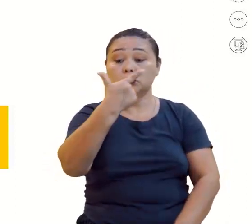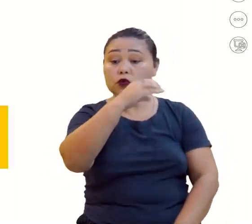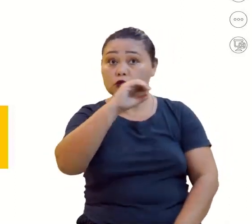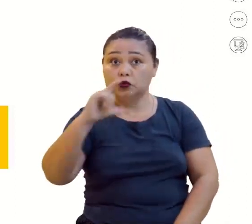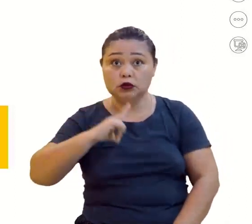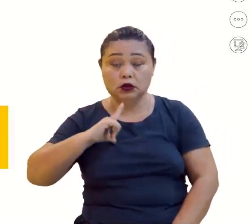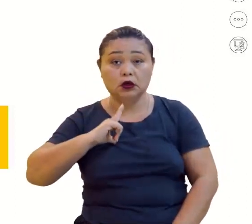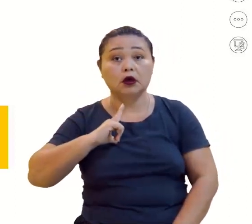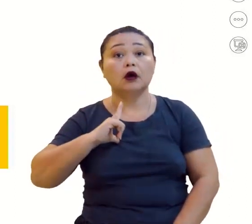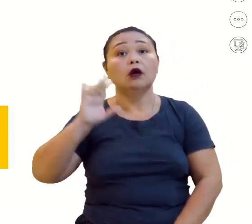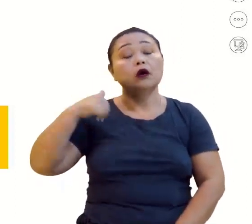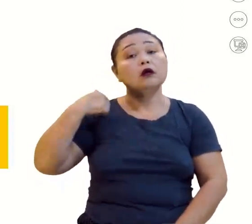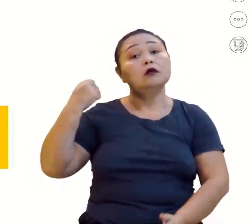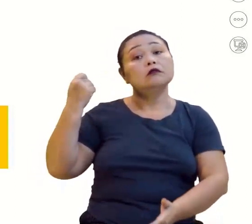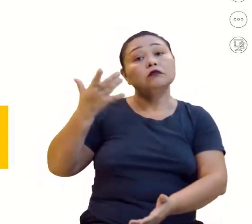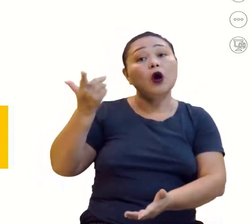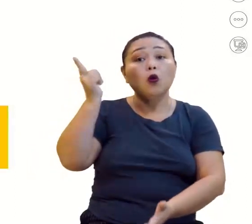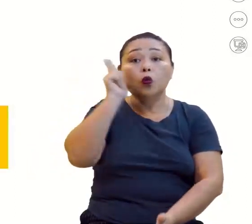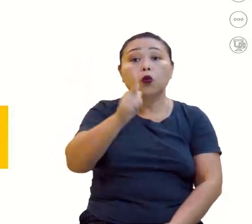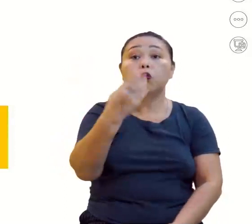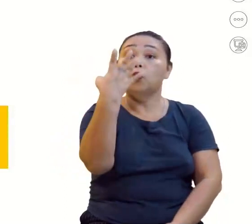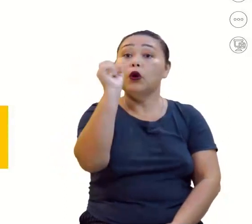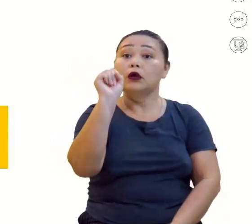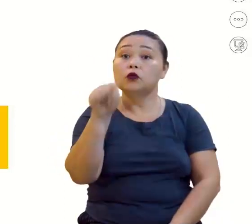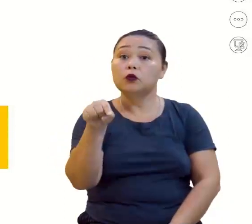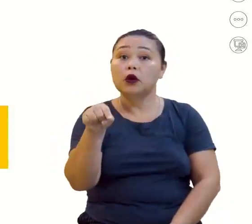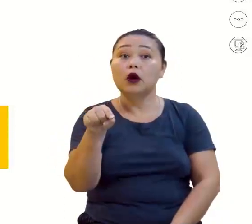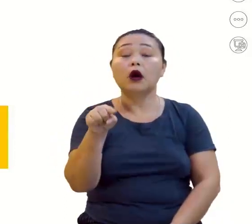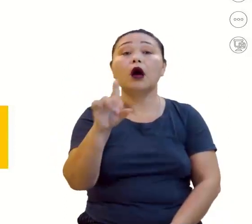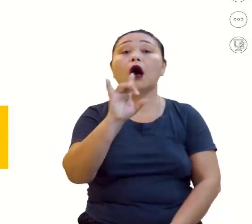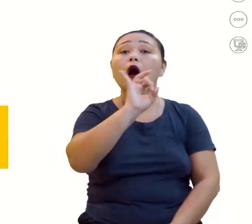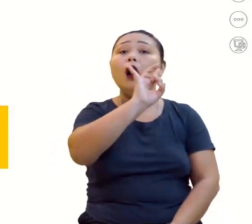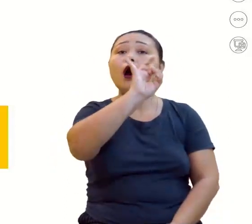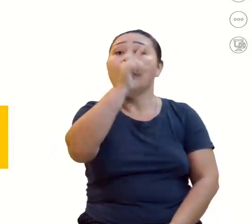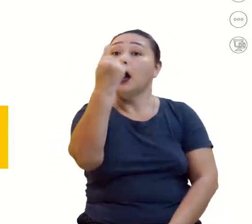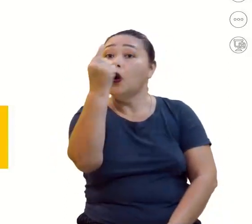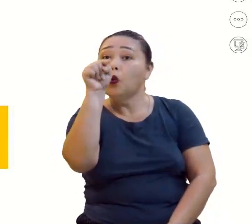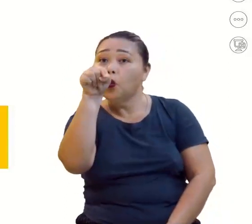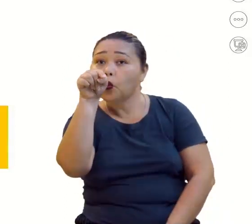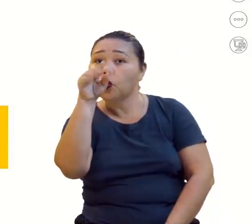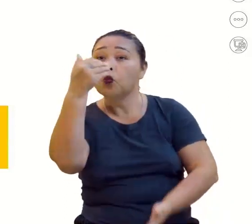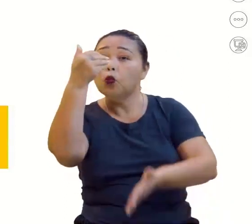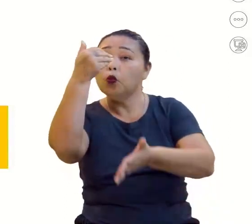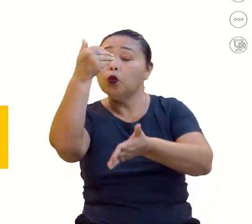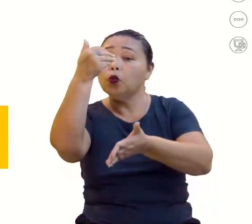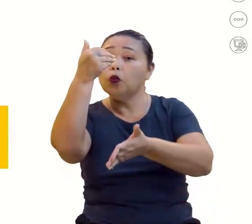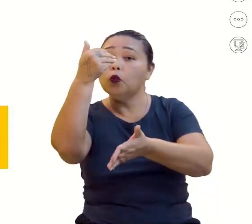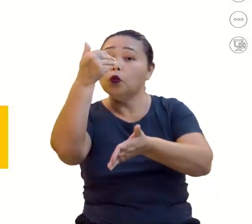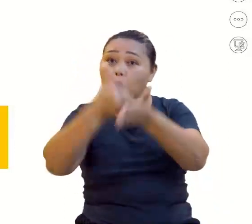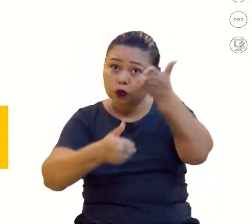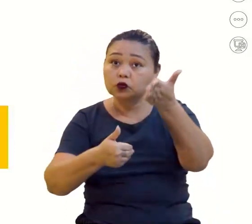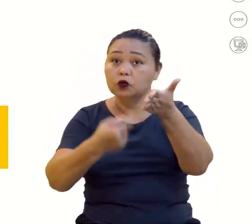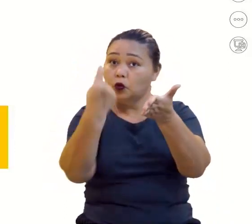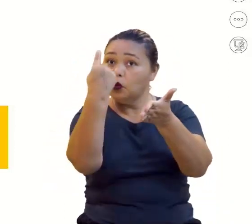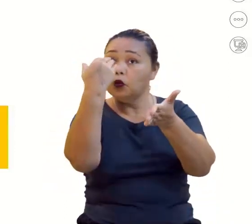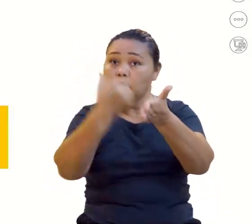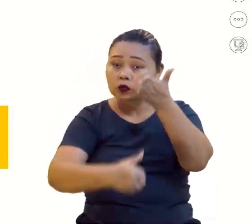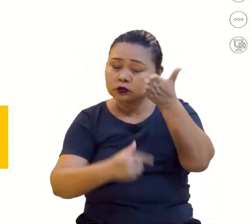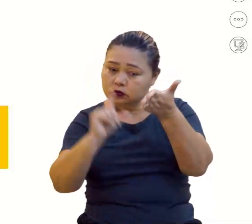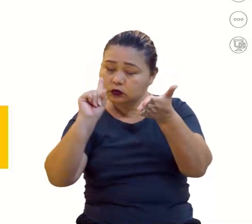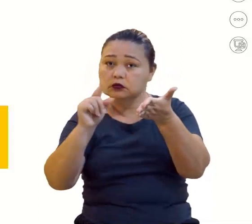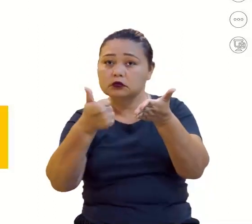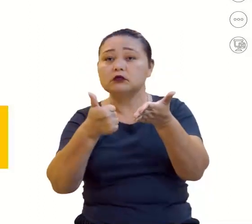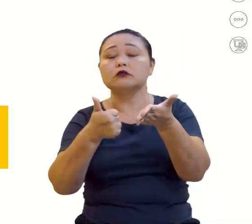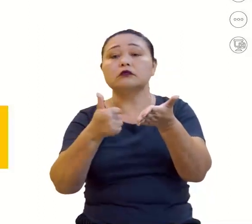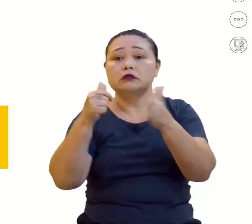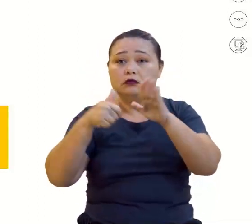seja, arrecadação de 4 mil. A cada R$1 de desconto, né, de baixa no valor do